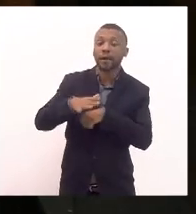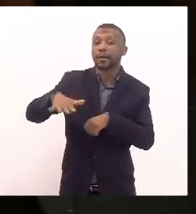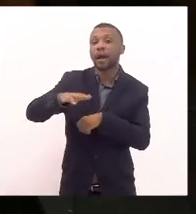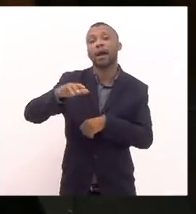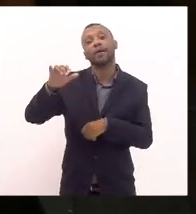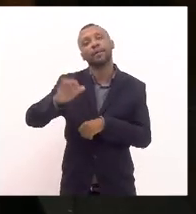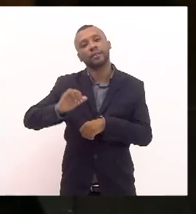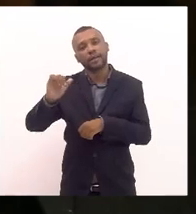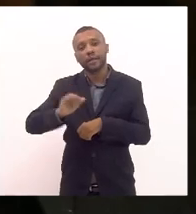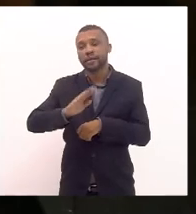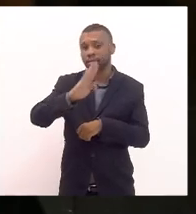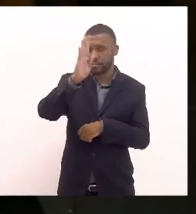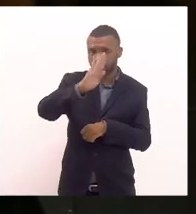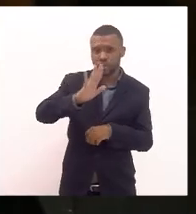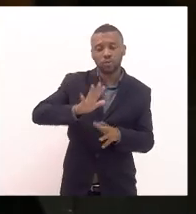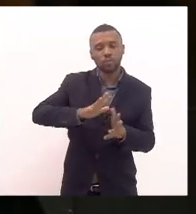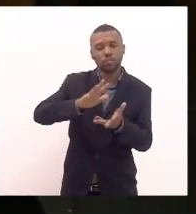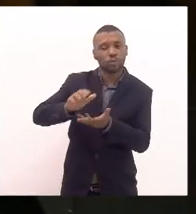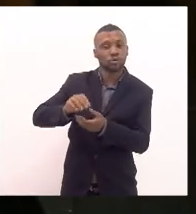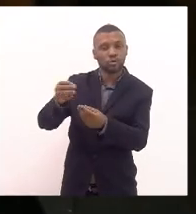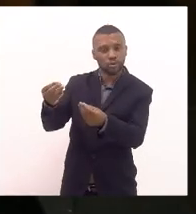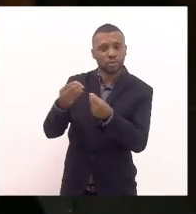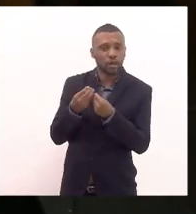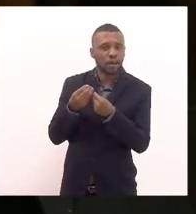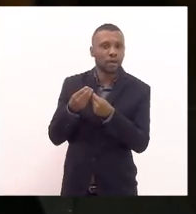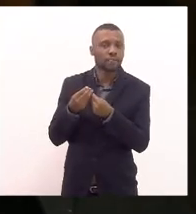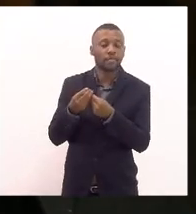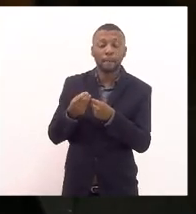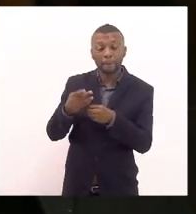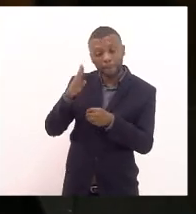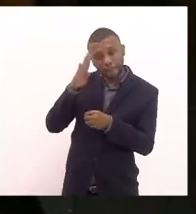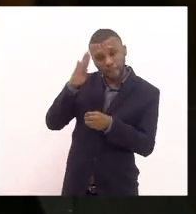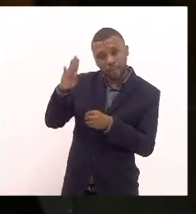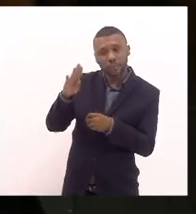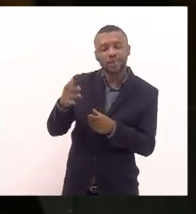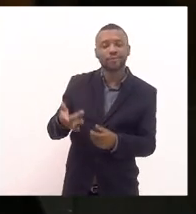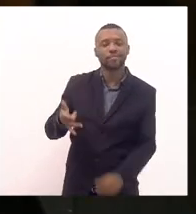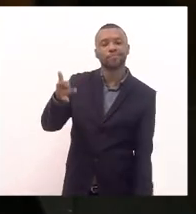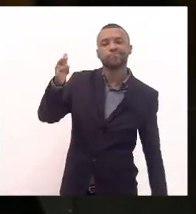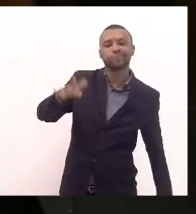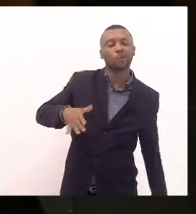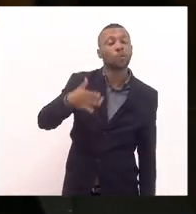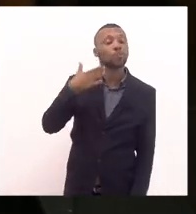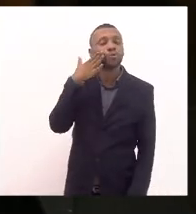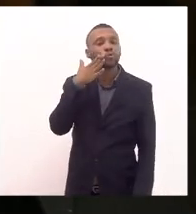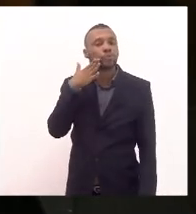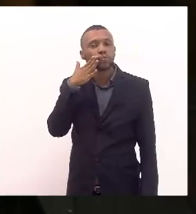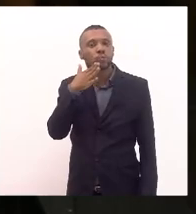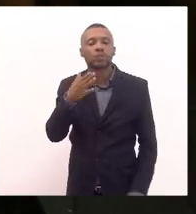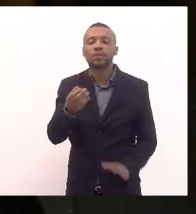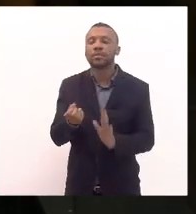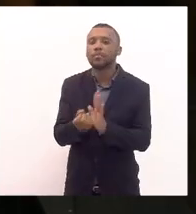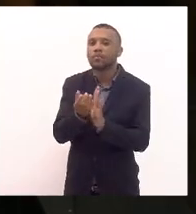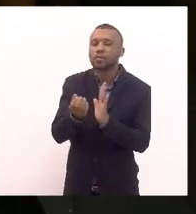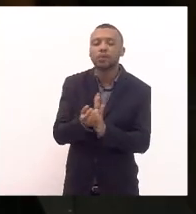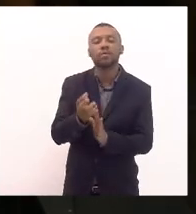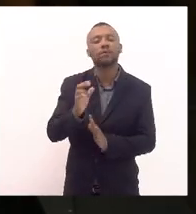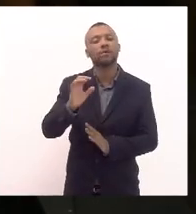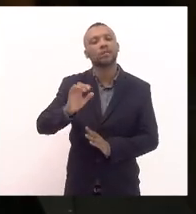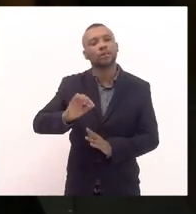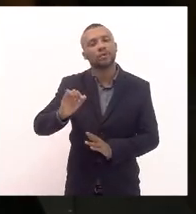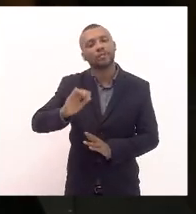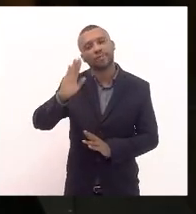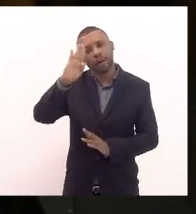ciência brasileira e mundial nos davam mais do que isso desqualificando o e a produção científica brasileira